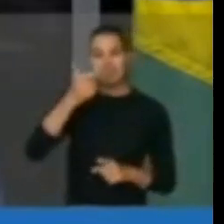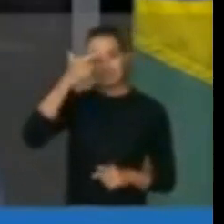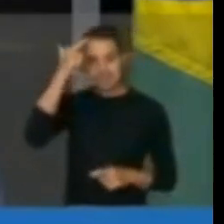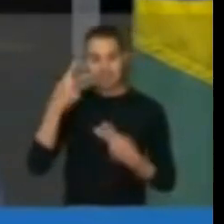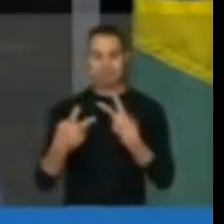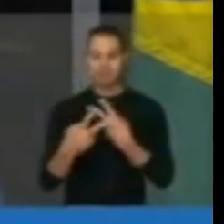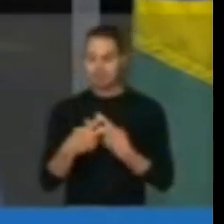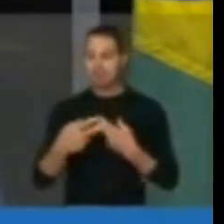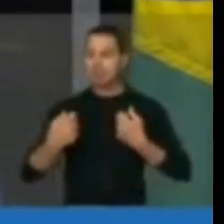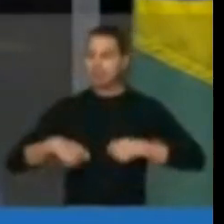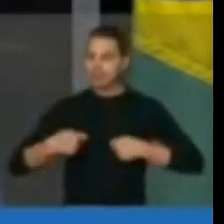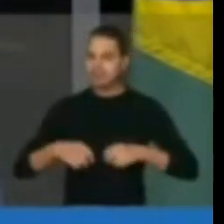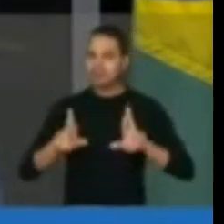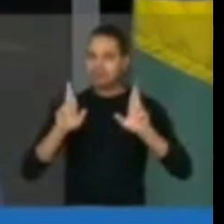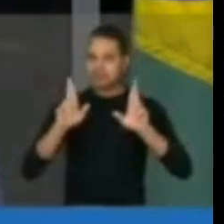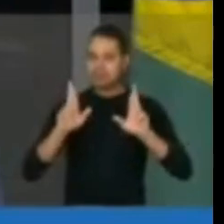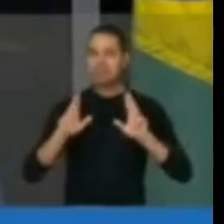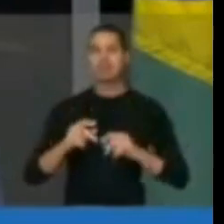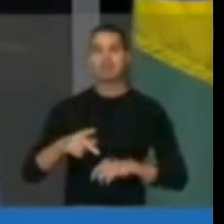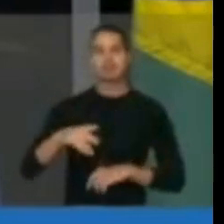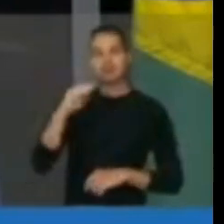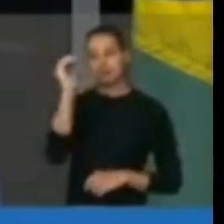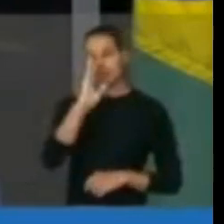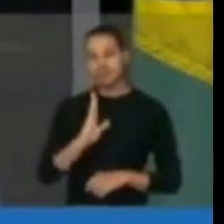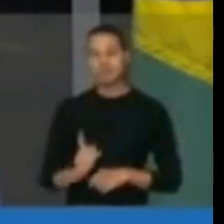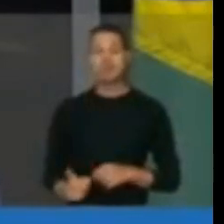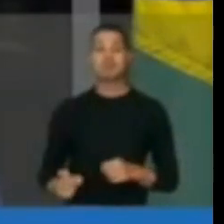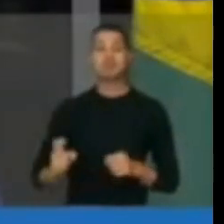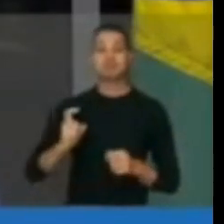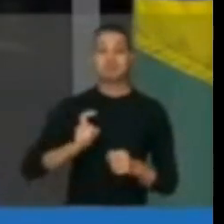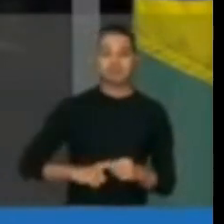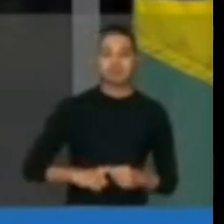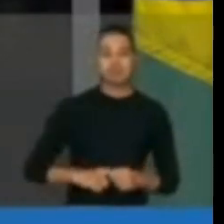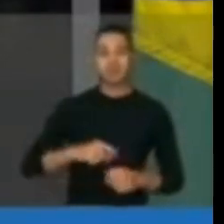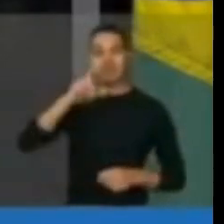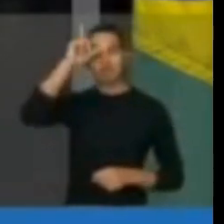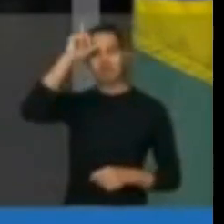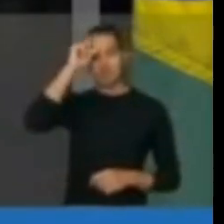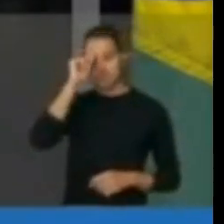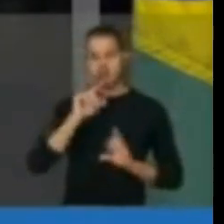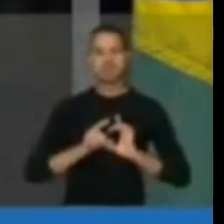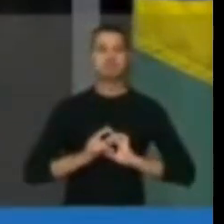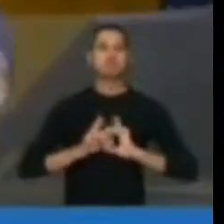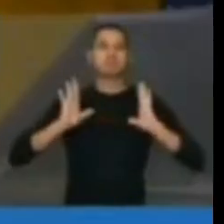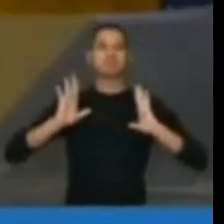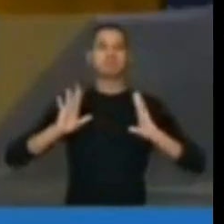lugar dele, e o nosso país voltará a respirar liberdade. Muito obrigado.